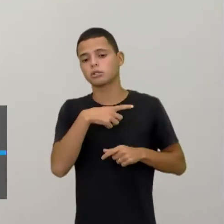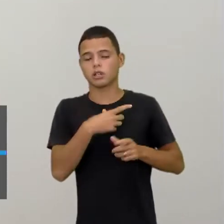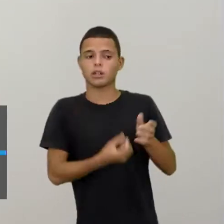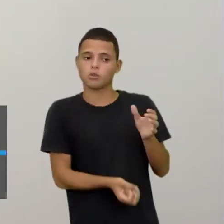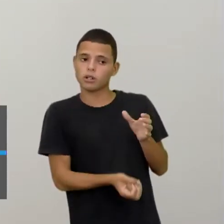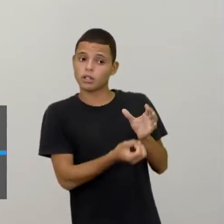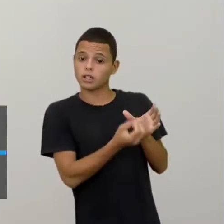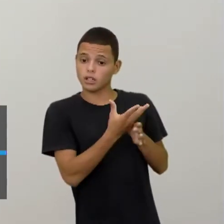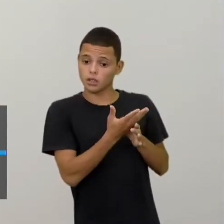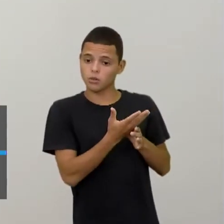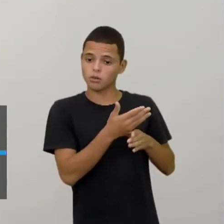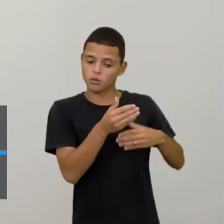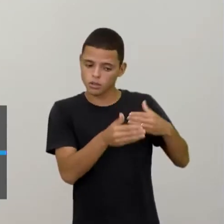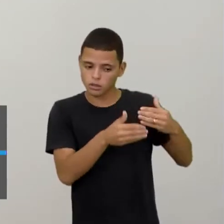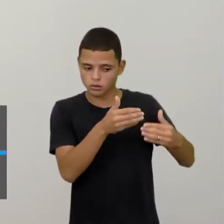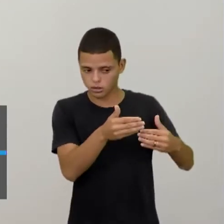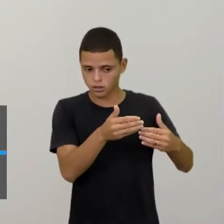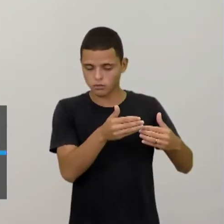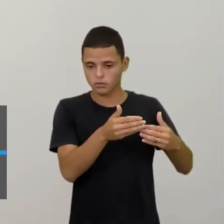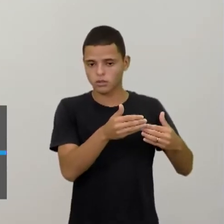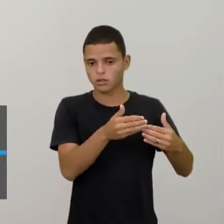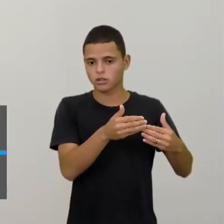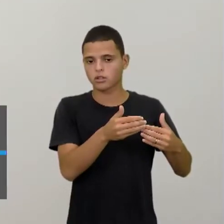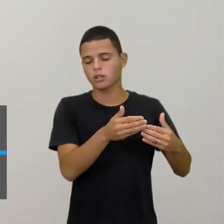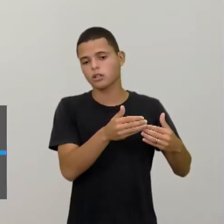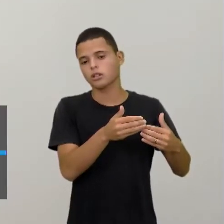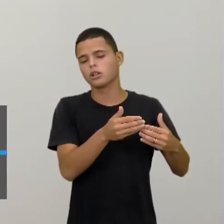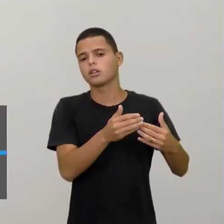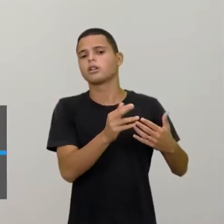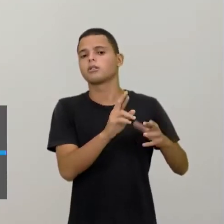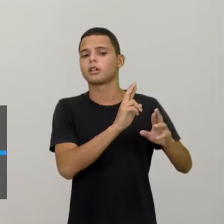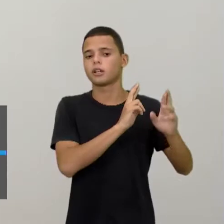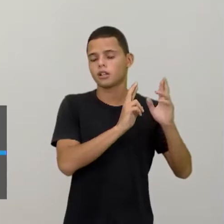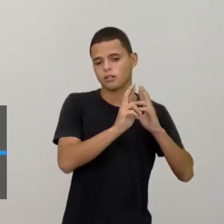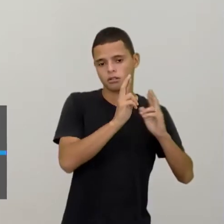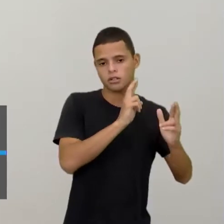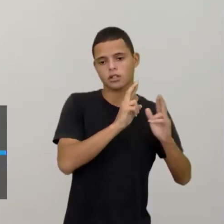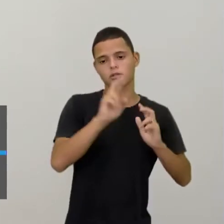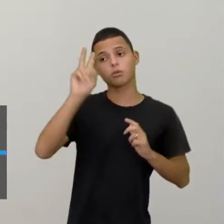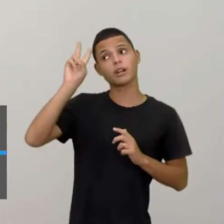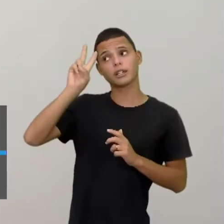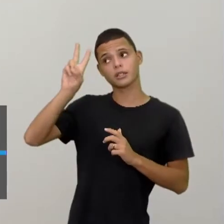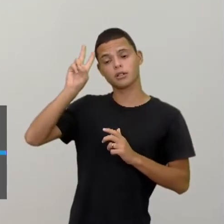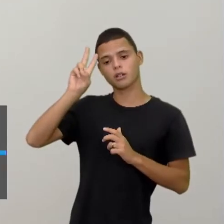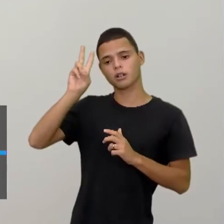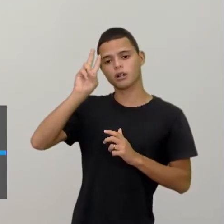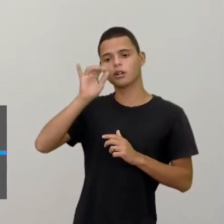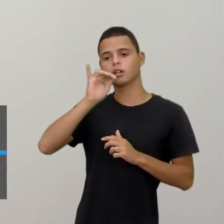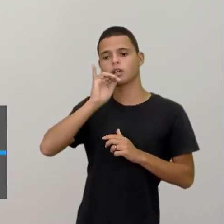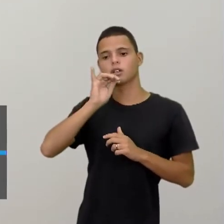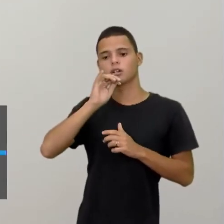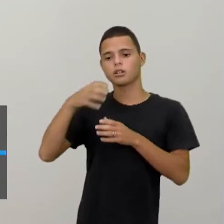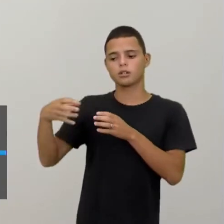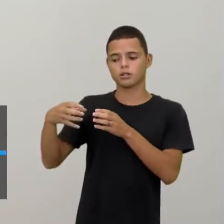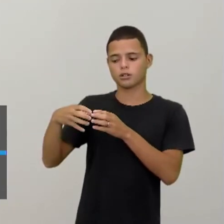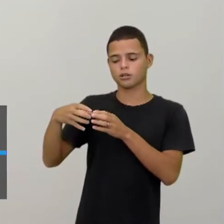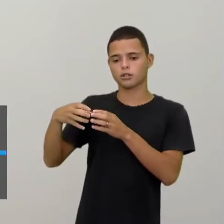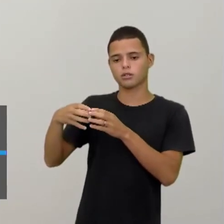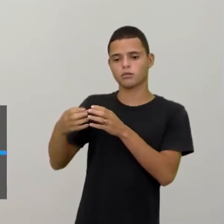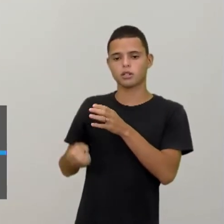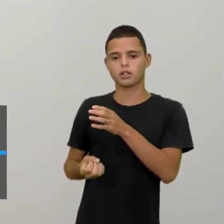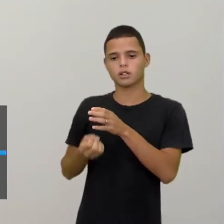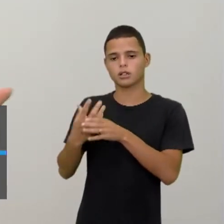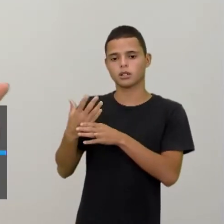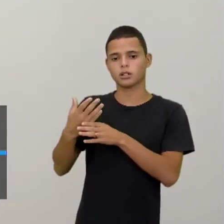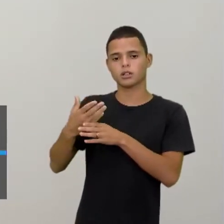construiu. E essa construção, ela tem relação com o seu passado histórico. Então, geralmente, um grupo ele é constituído a partir do seu passado histórico, né?